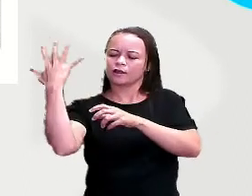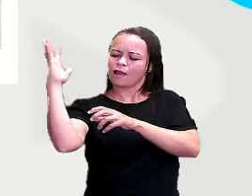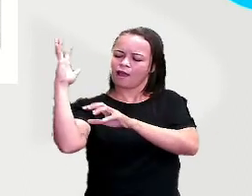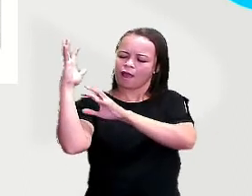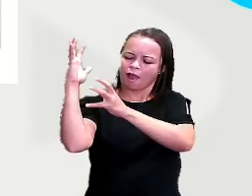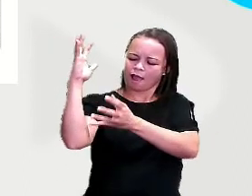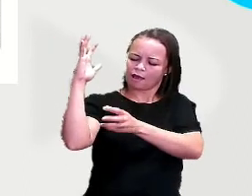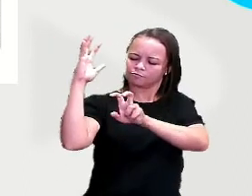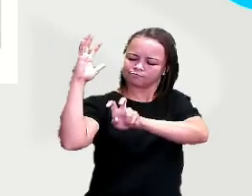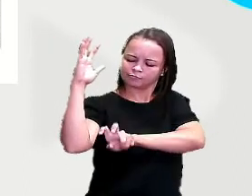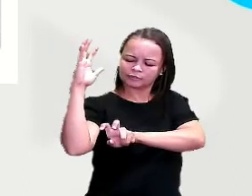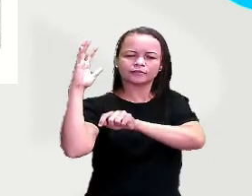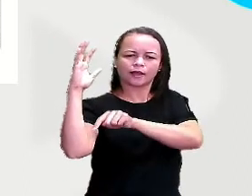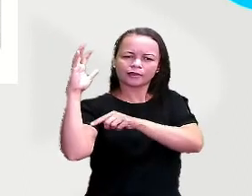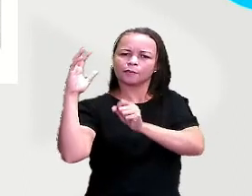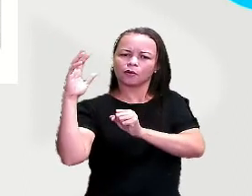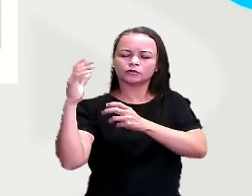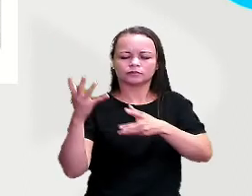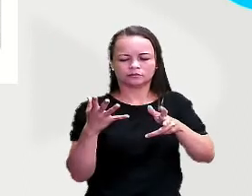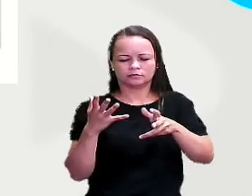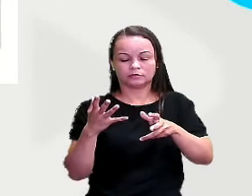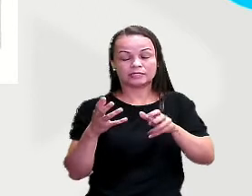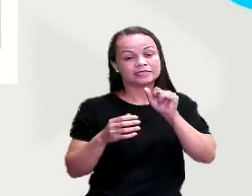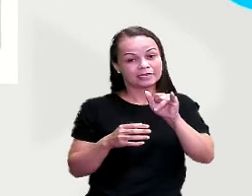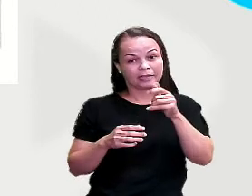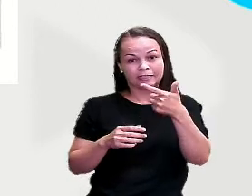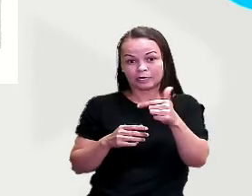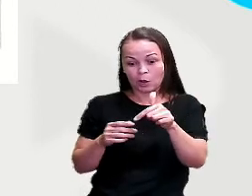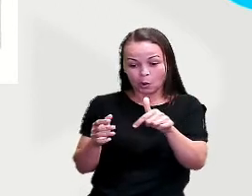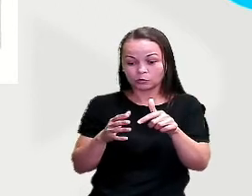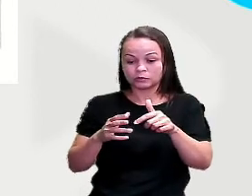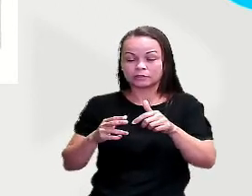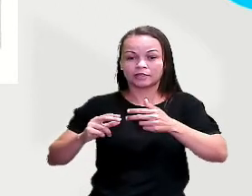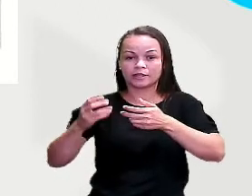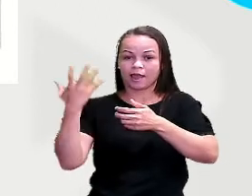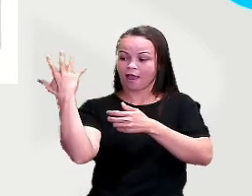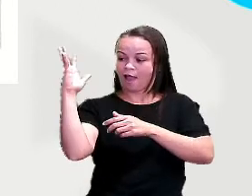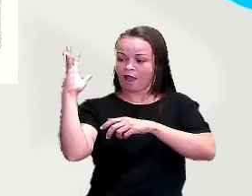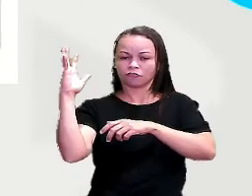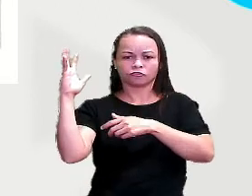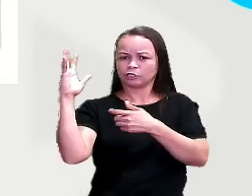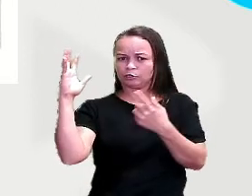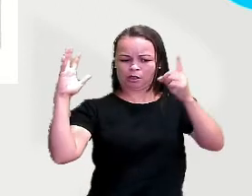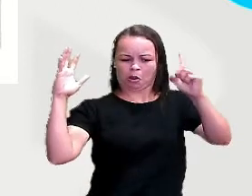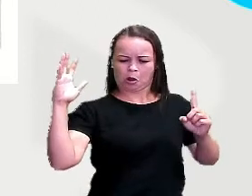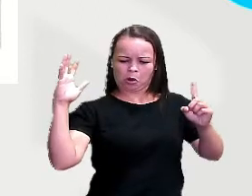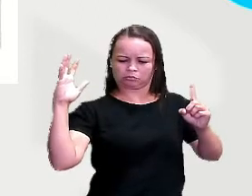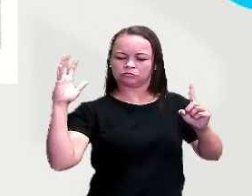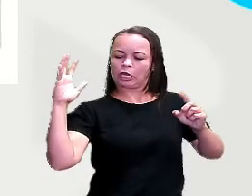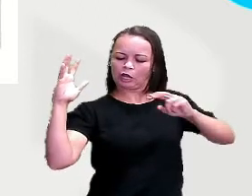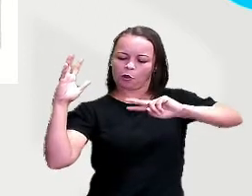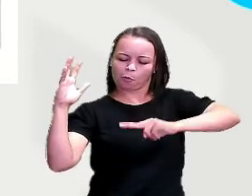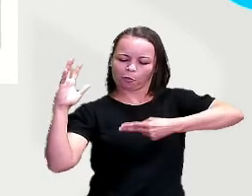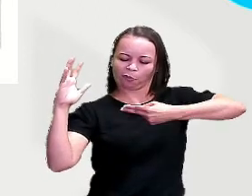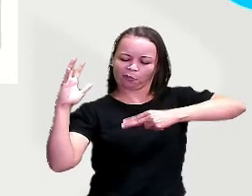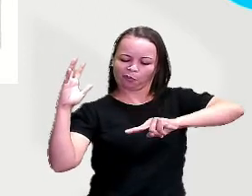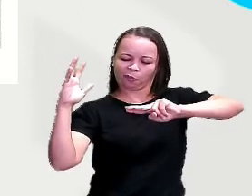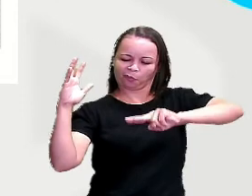não tinha árvore, Mônica disse, então vai ele mesmo, já que ele cortou ali, tirou a árvore, então ele vai segurar a minha rede, não quero nem